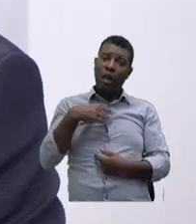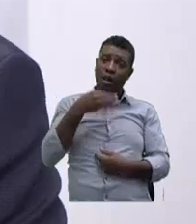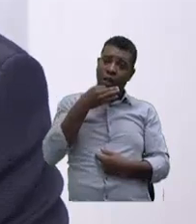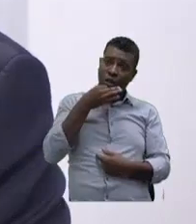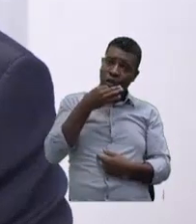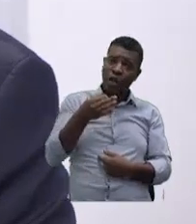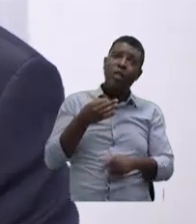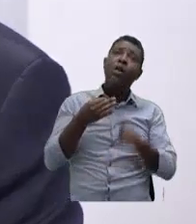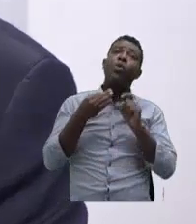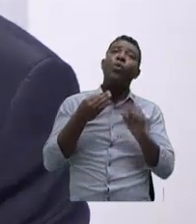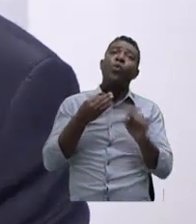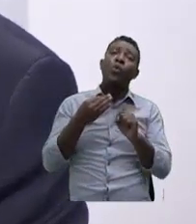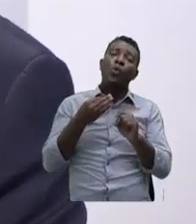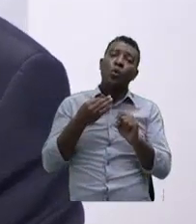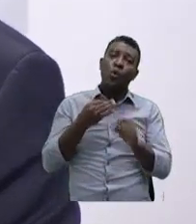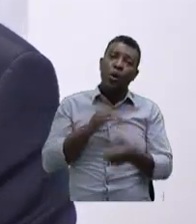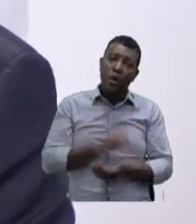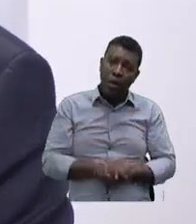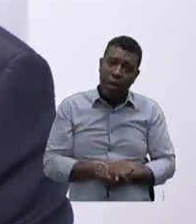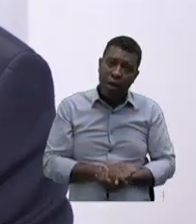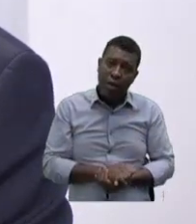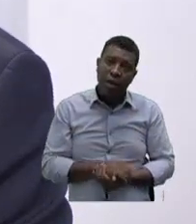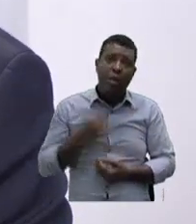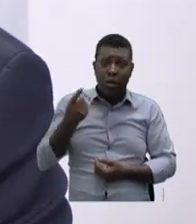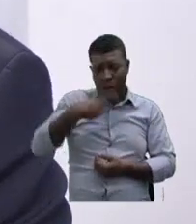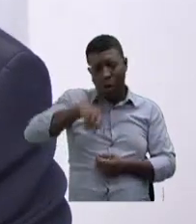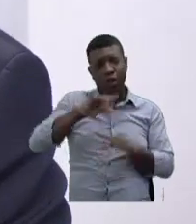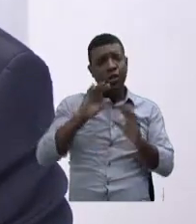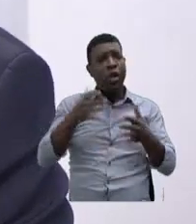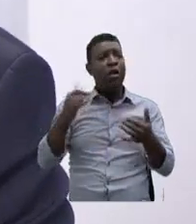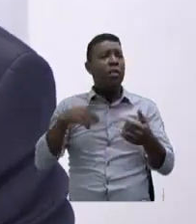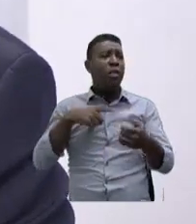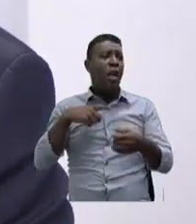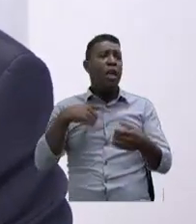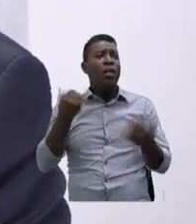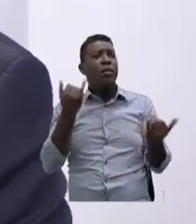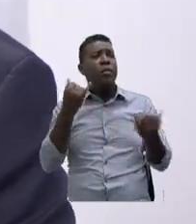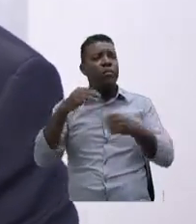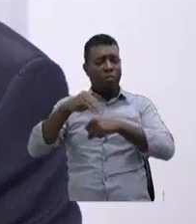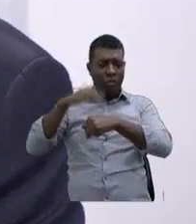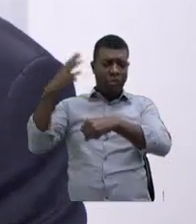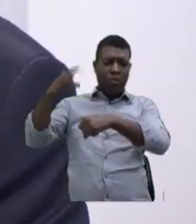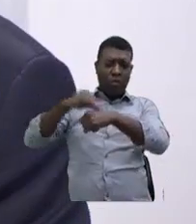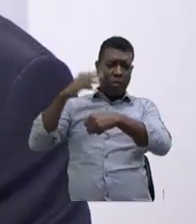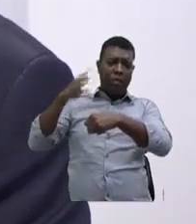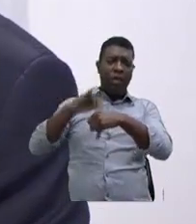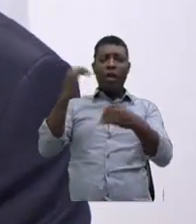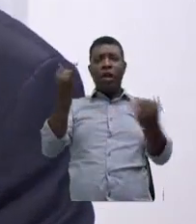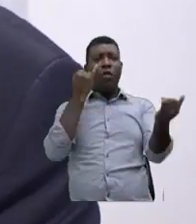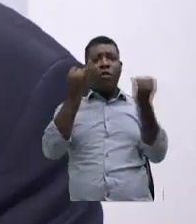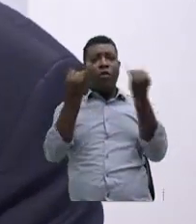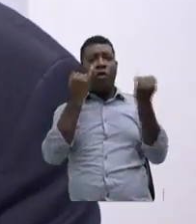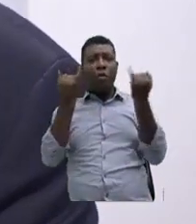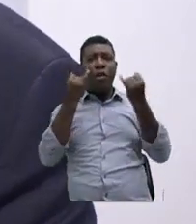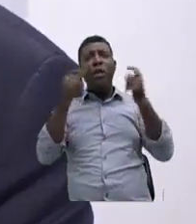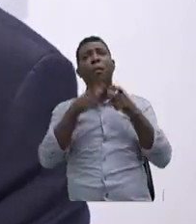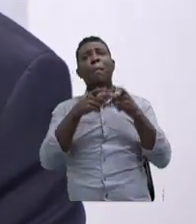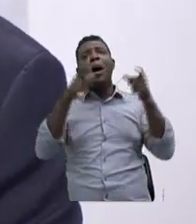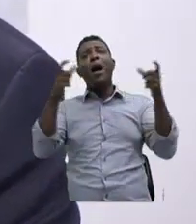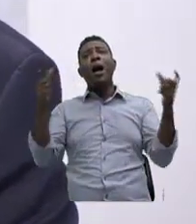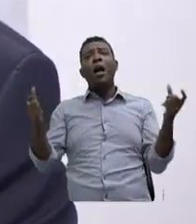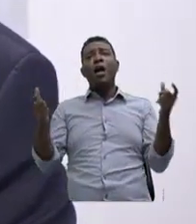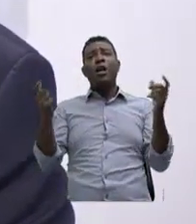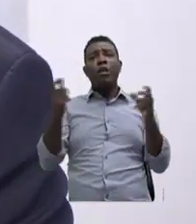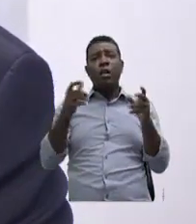a cultura e o turismo, então a gente já tem notícia e informações da grande maioria dos programas que estão sendo